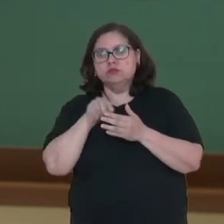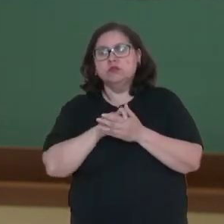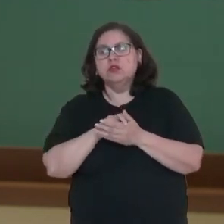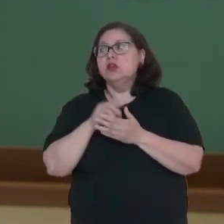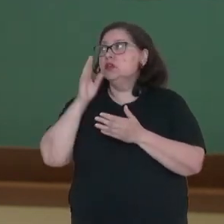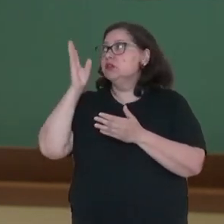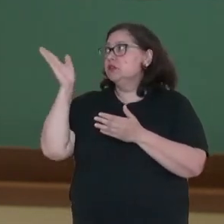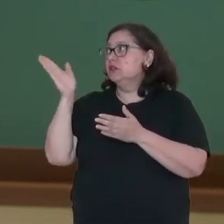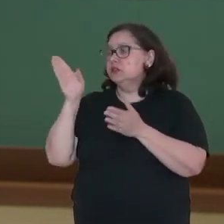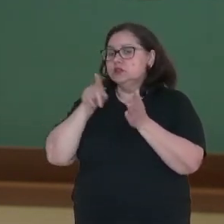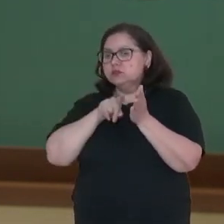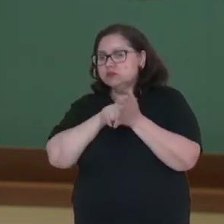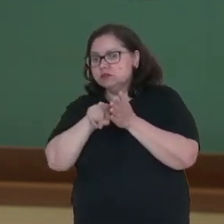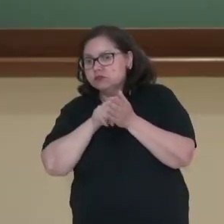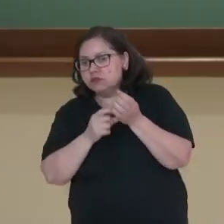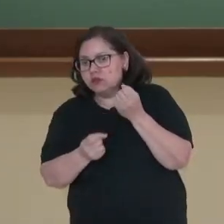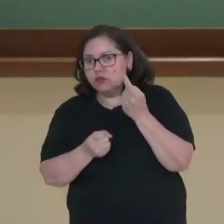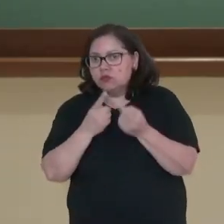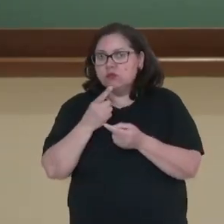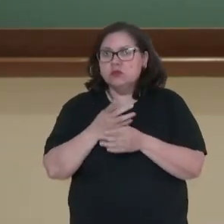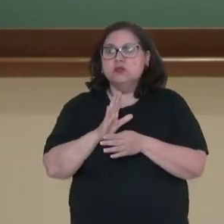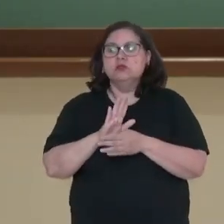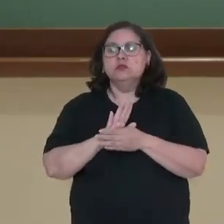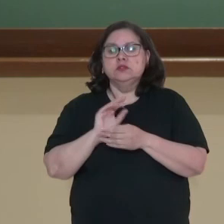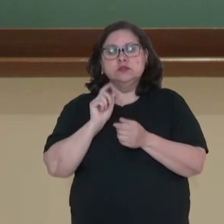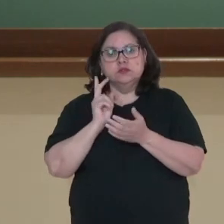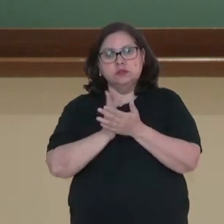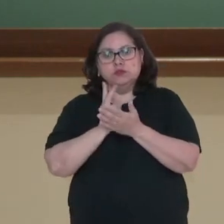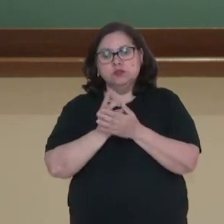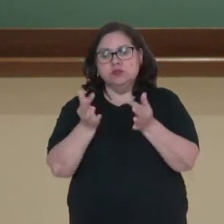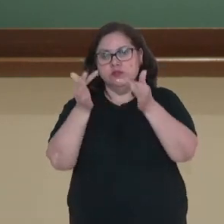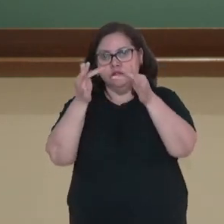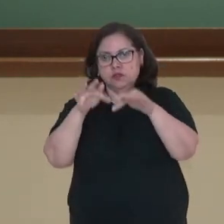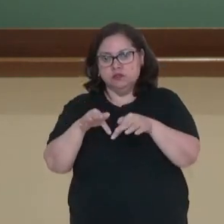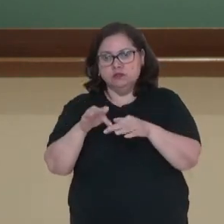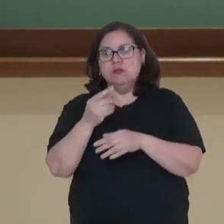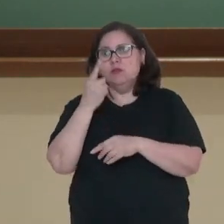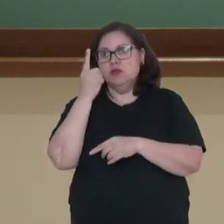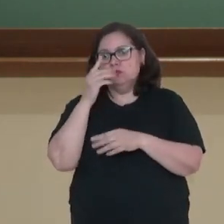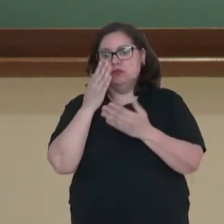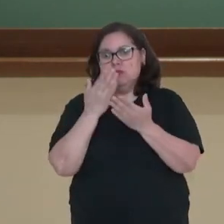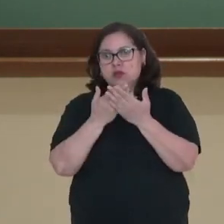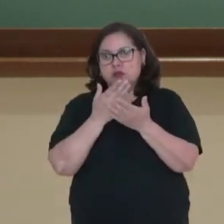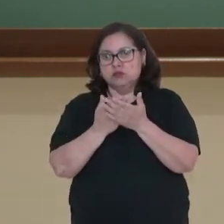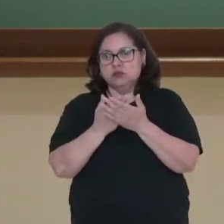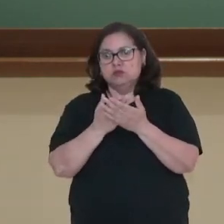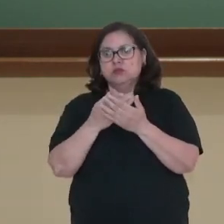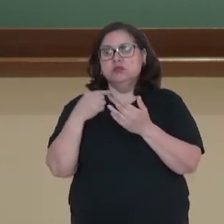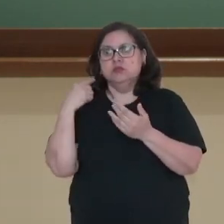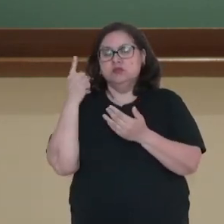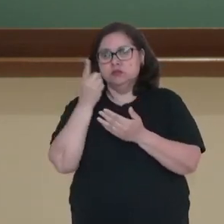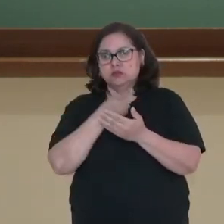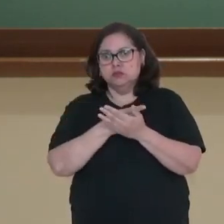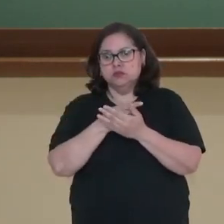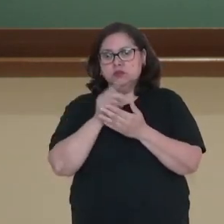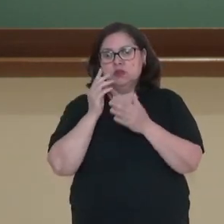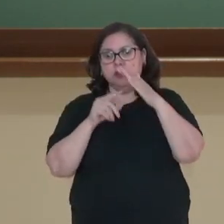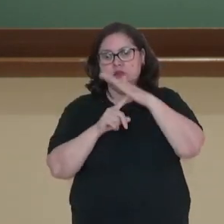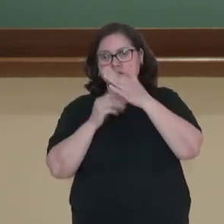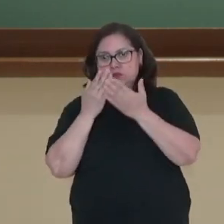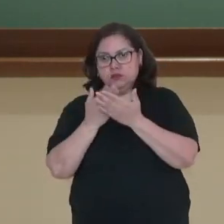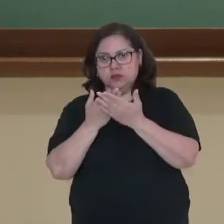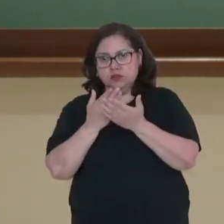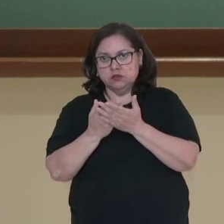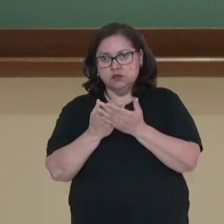questionamentos. Aqui estão algumas referências e realmente chegamos ao final de mais uma aula. Nós aqui do Aulas